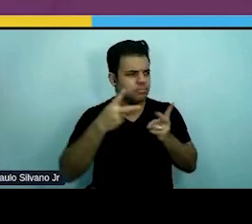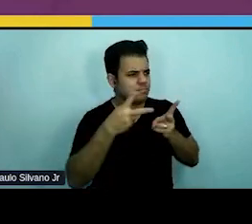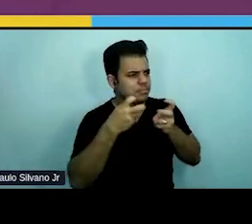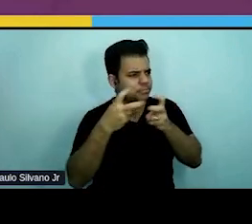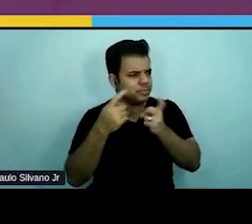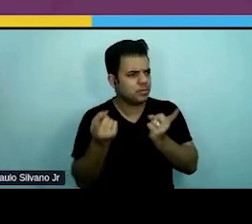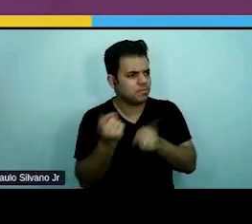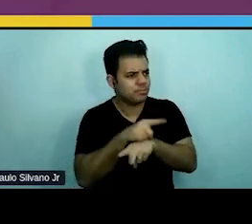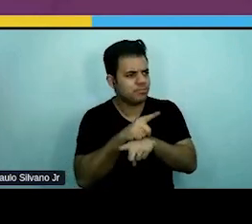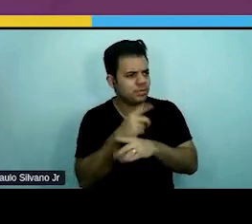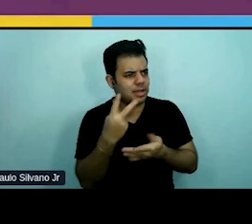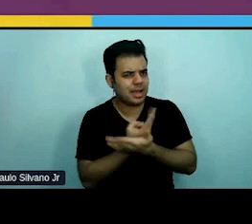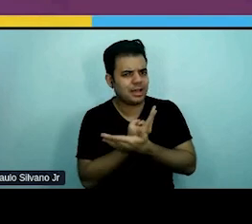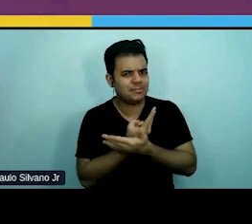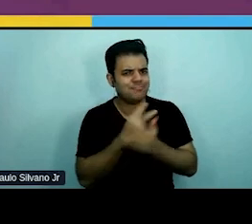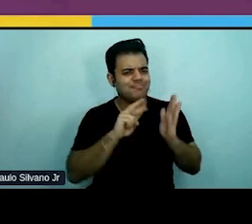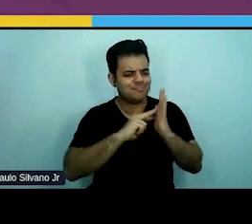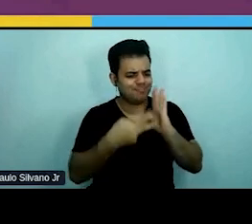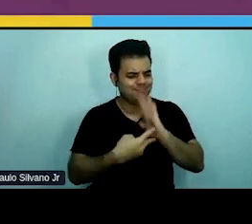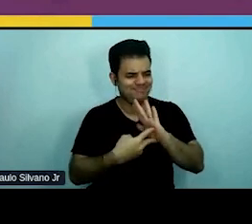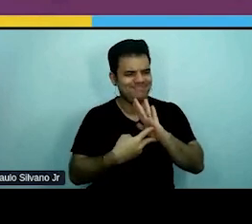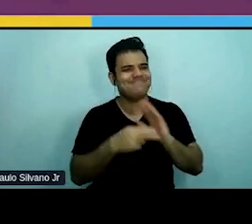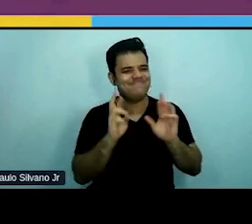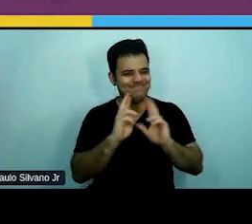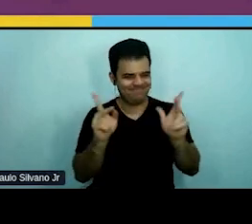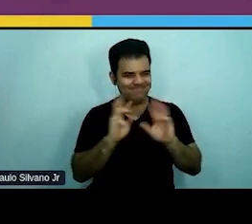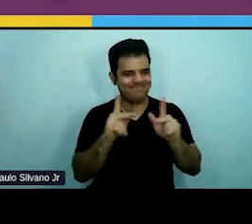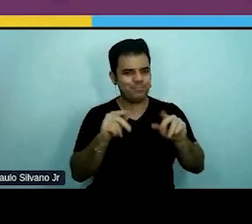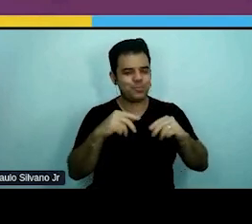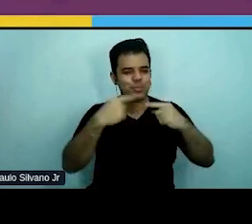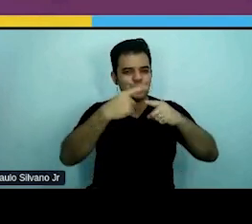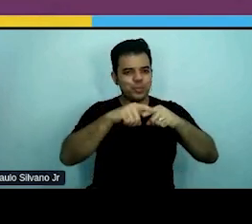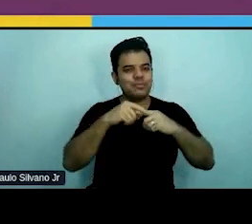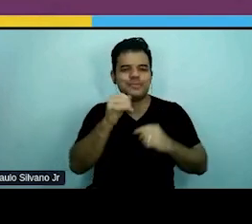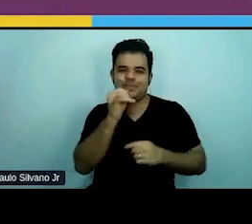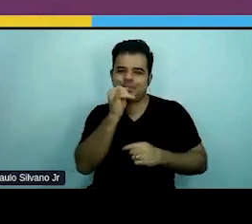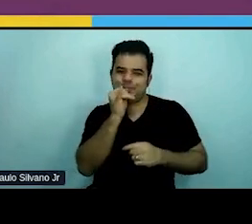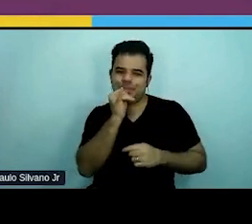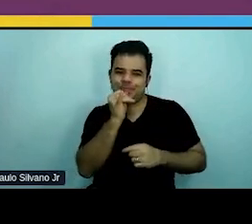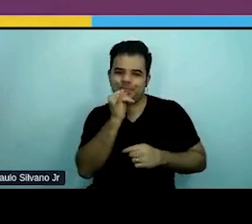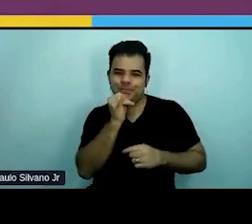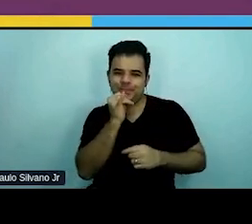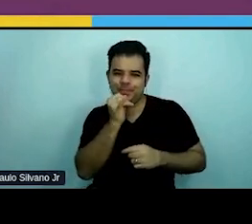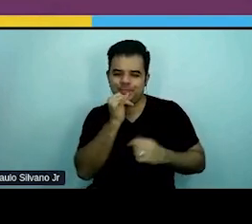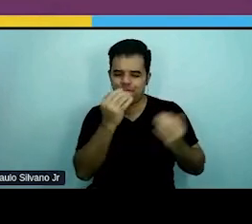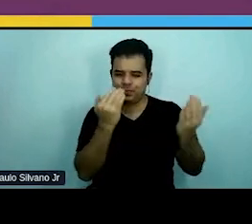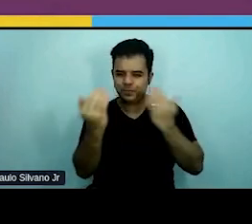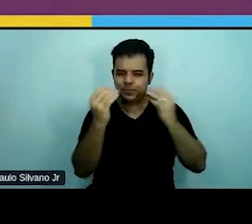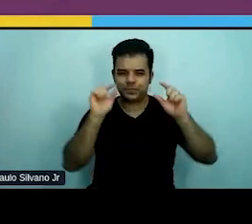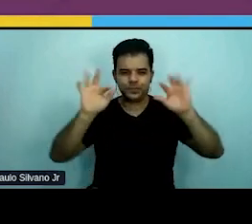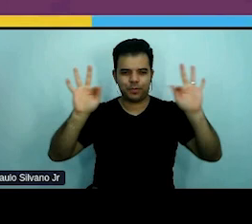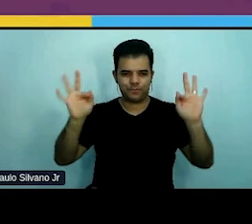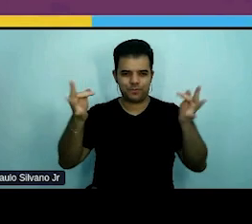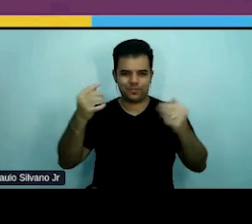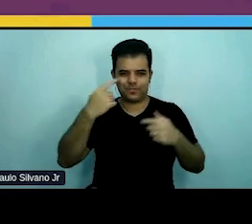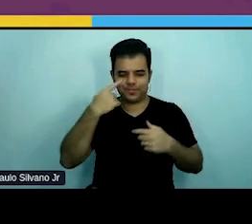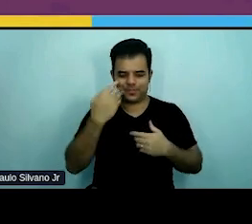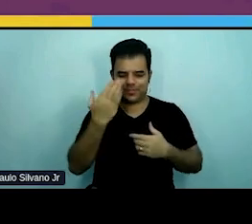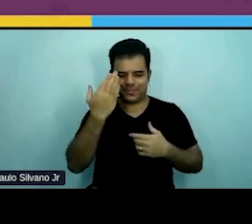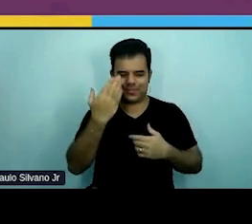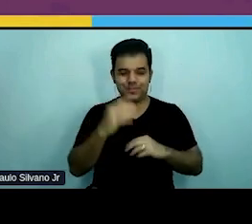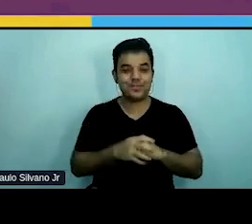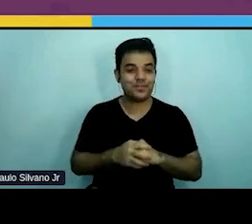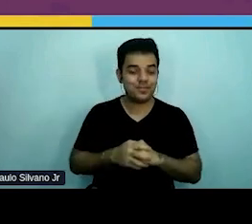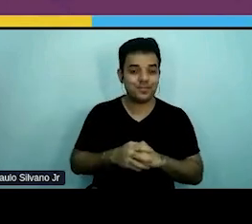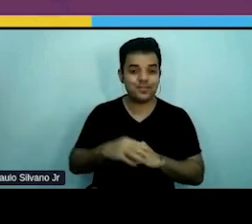seu significado, tá certo? E aí eu trouxe aí um exemplo para a gente entender melhor, né, tá? Você tem o exemplo